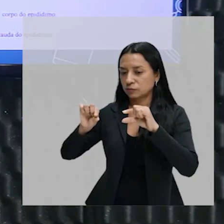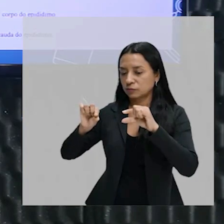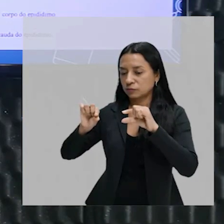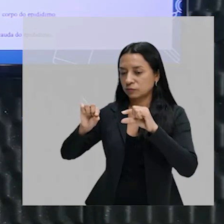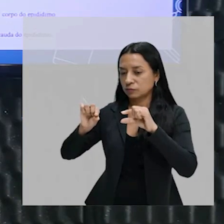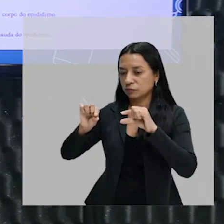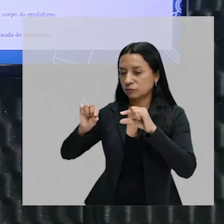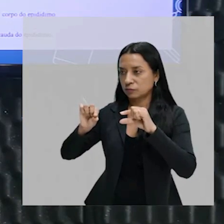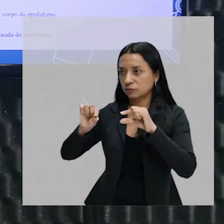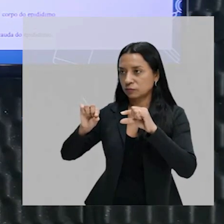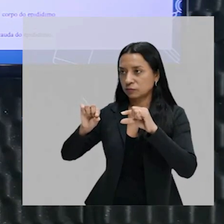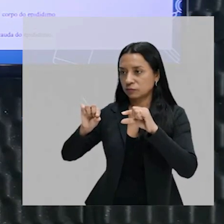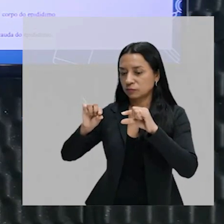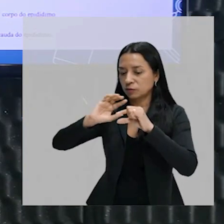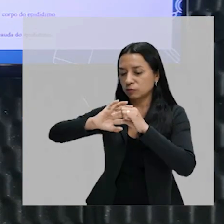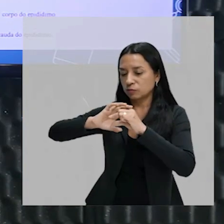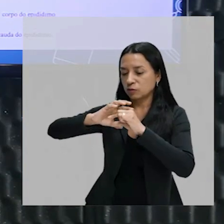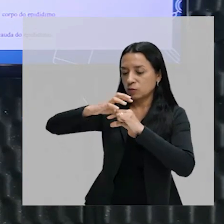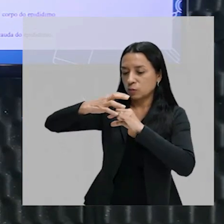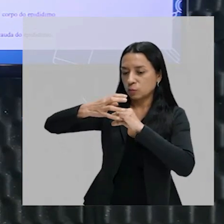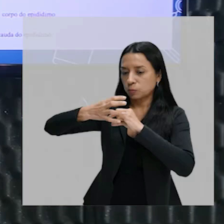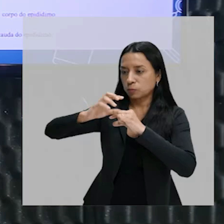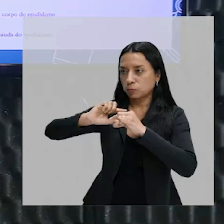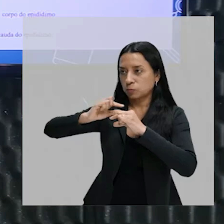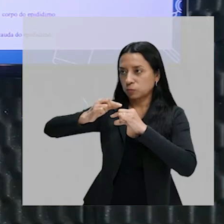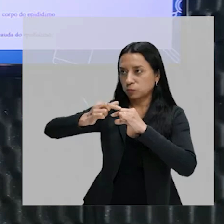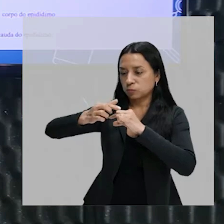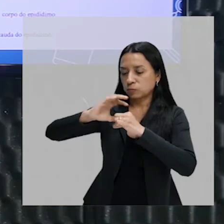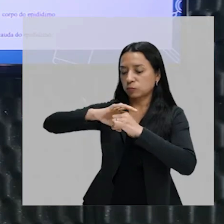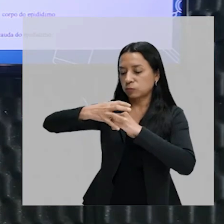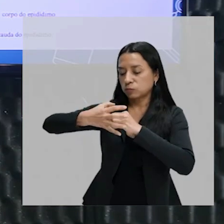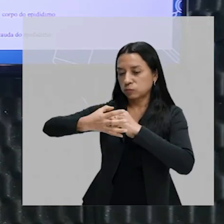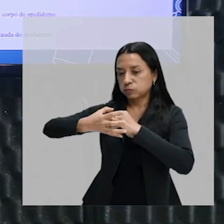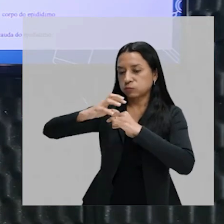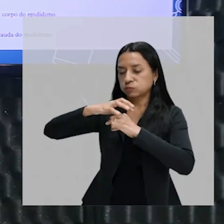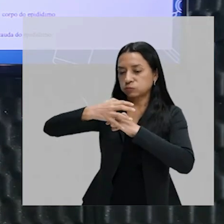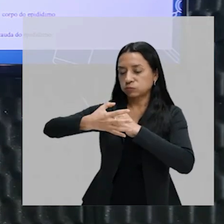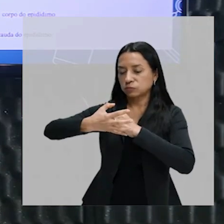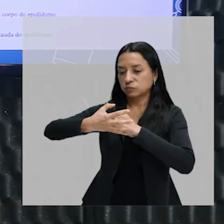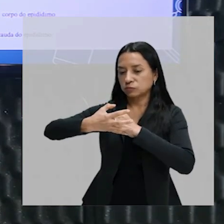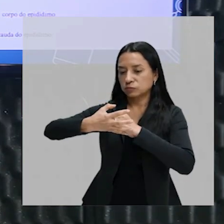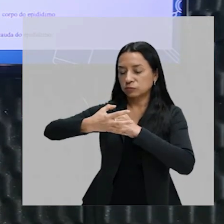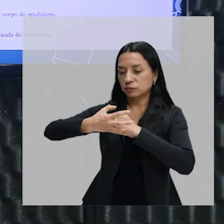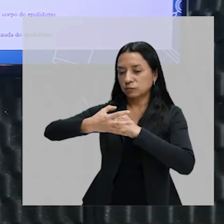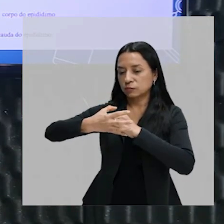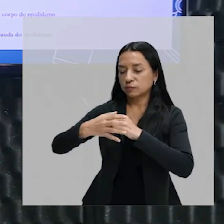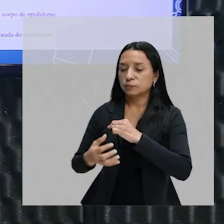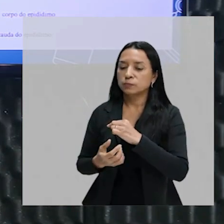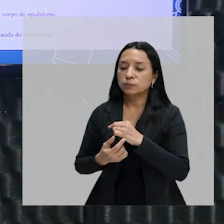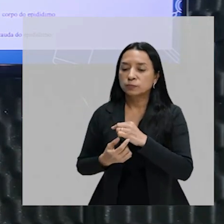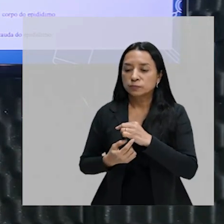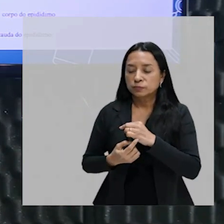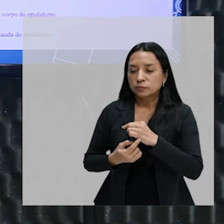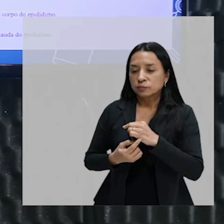albugina fica externamente uma bolsinha que fica cobrindo o testículo do lado mais externo tá